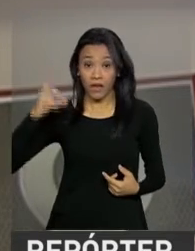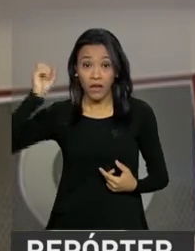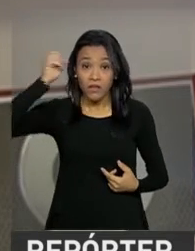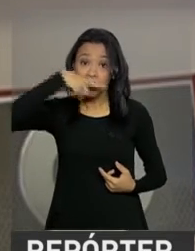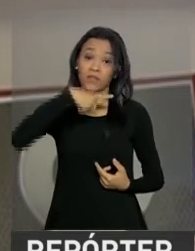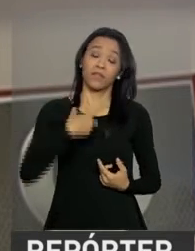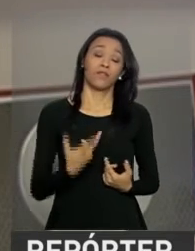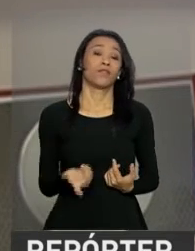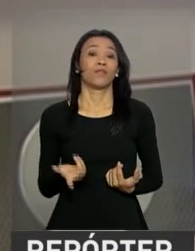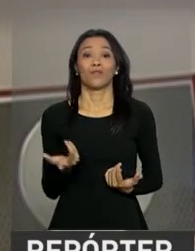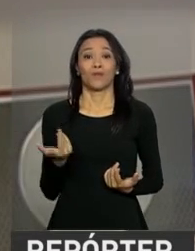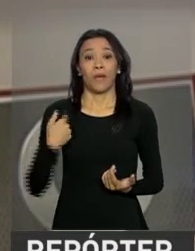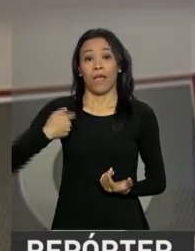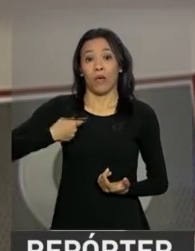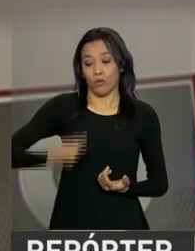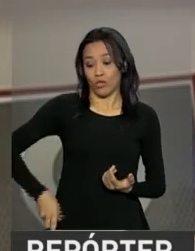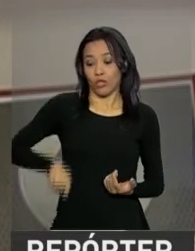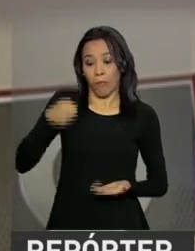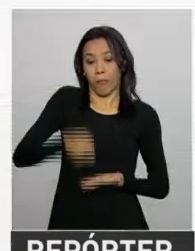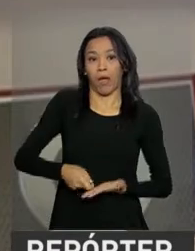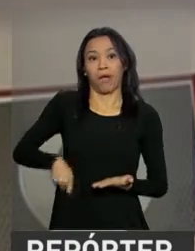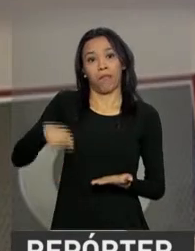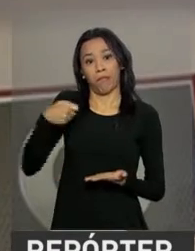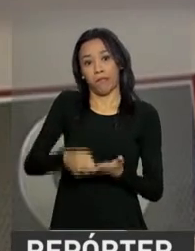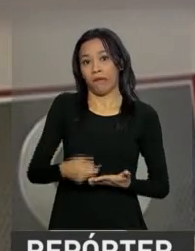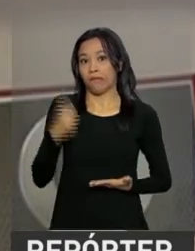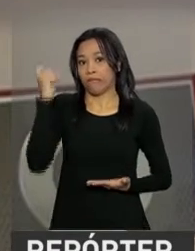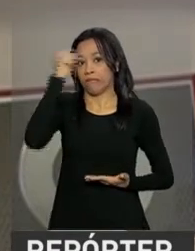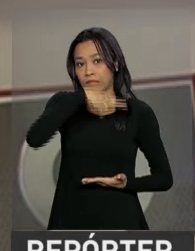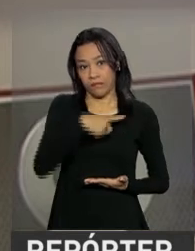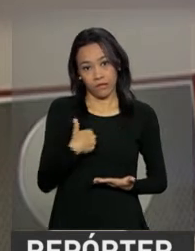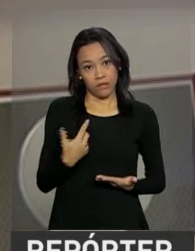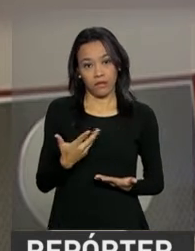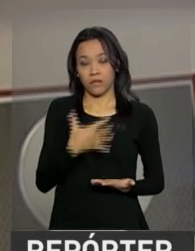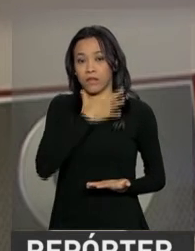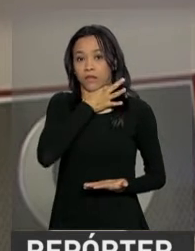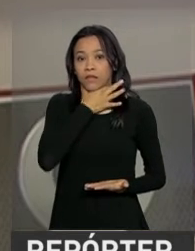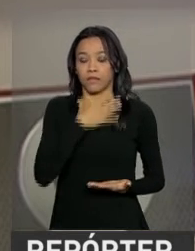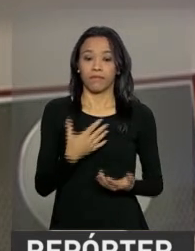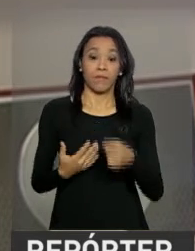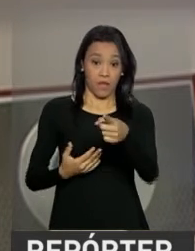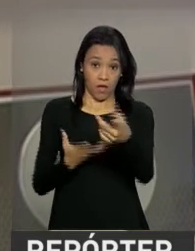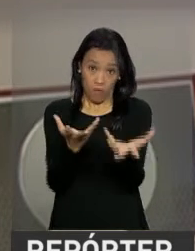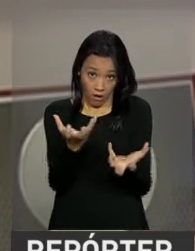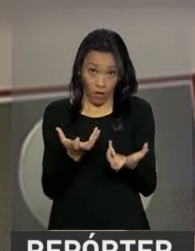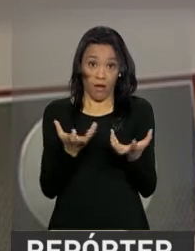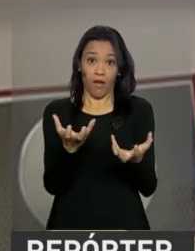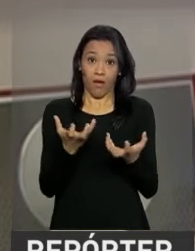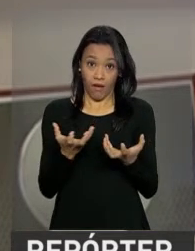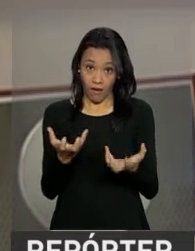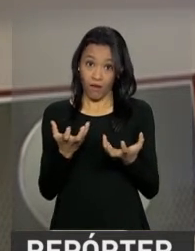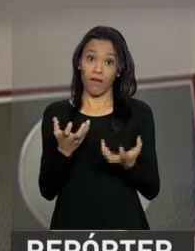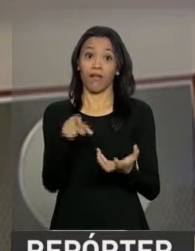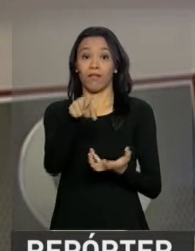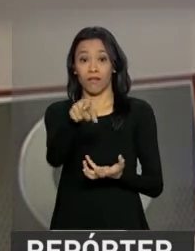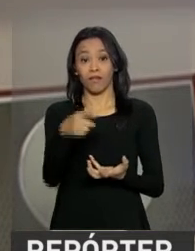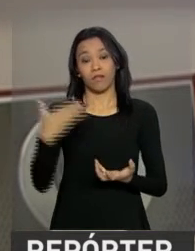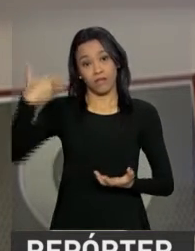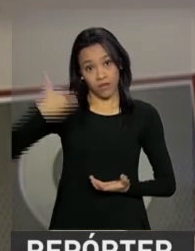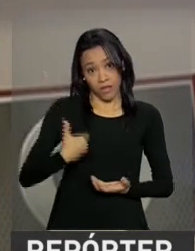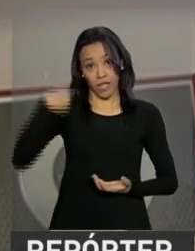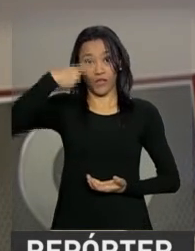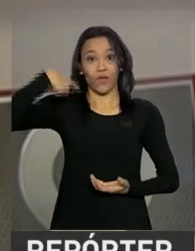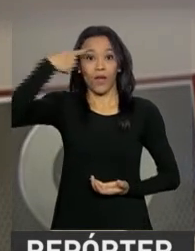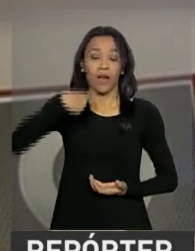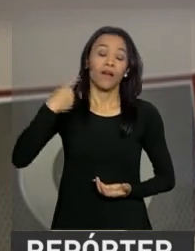poder bancar se a universidade não quero ser advogado é a justiça gratuita o dativo